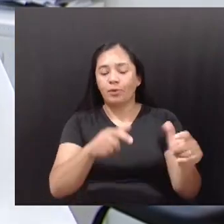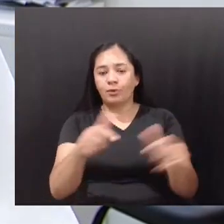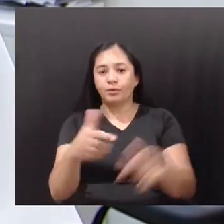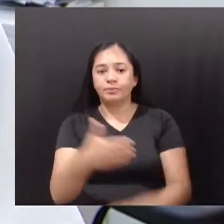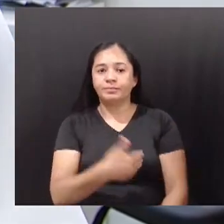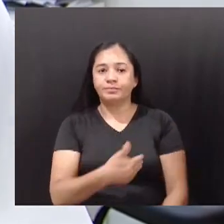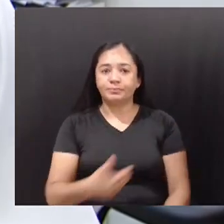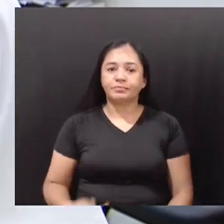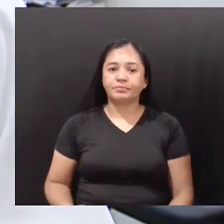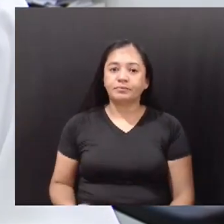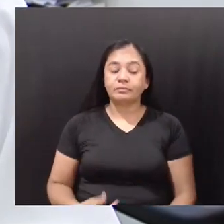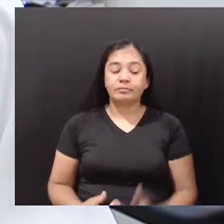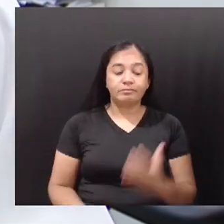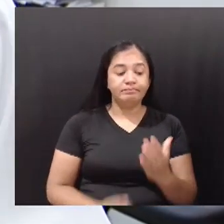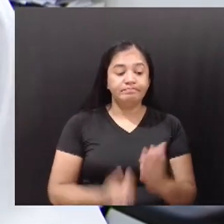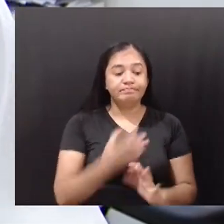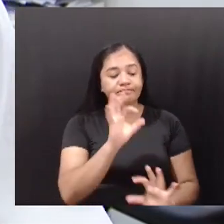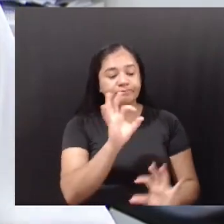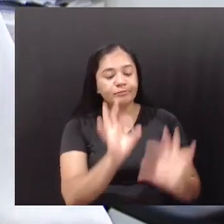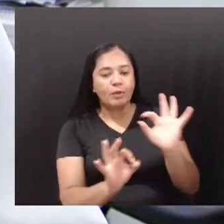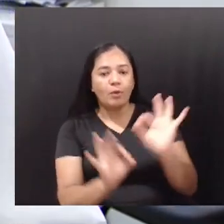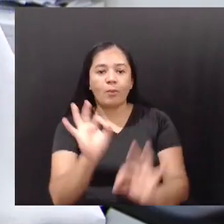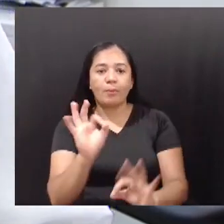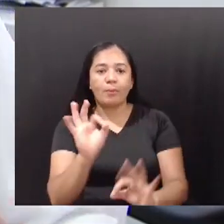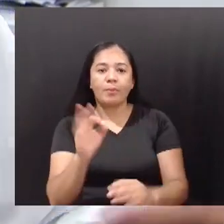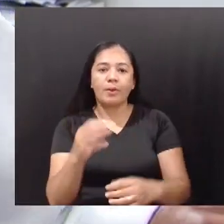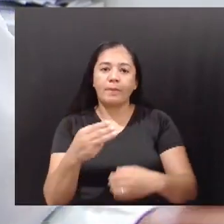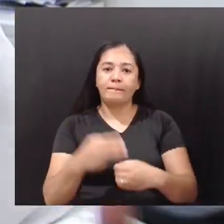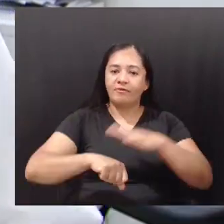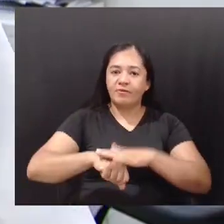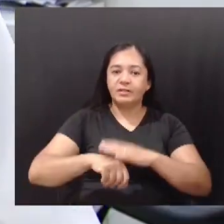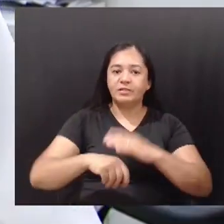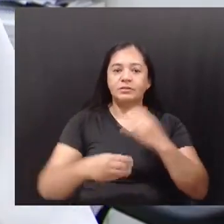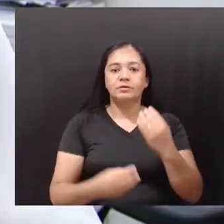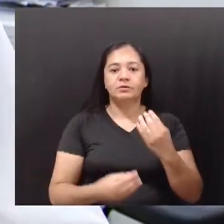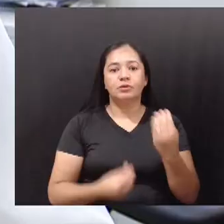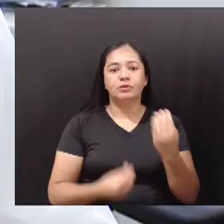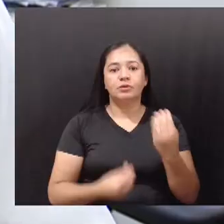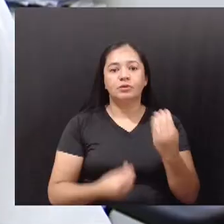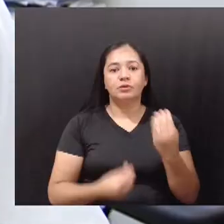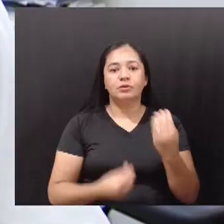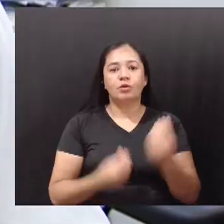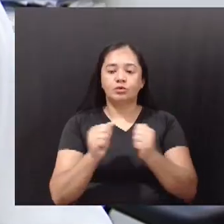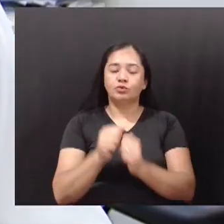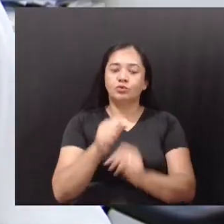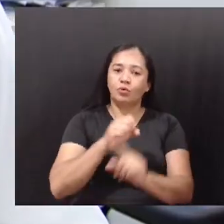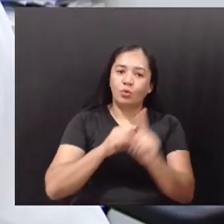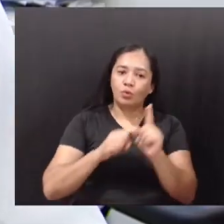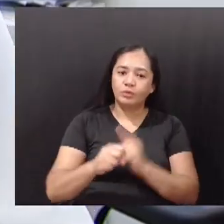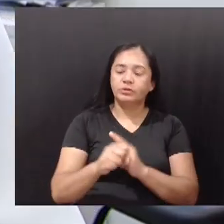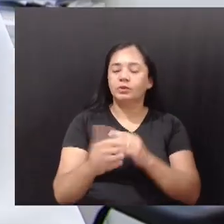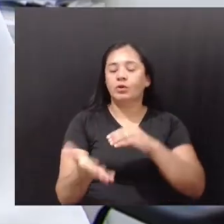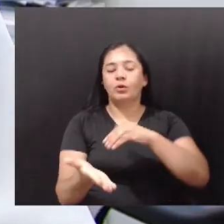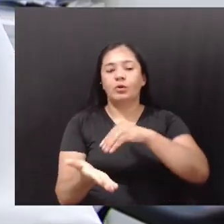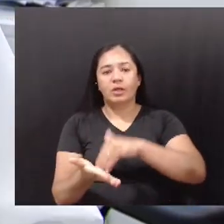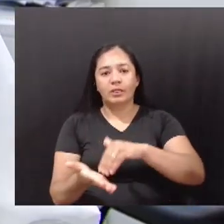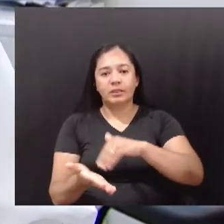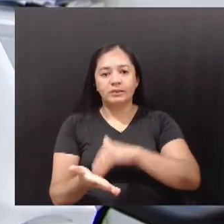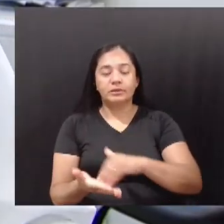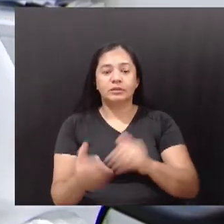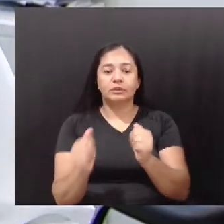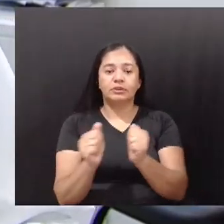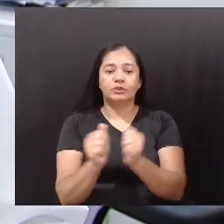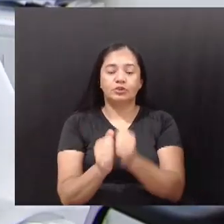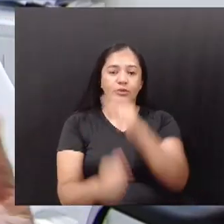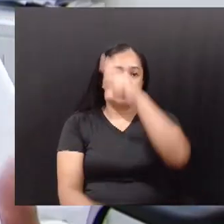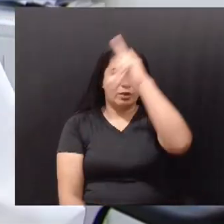um plano municipal, né, que você faça isso através de uma discussão com a sociedade, com as secretarias da prefeitura, para a